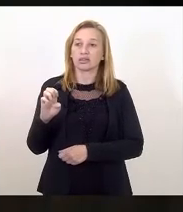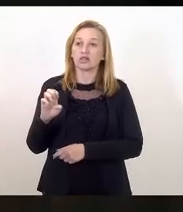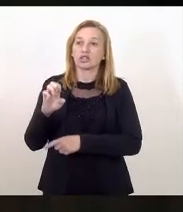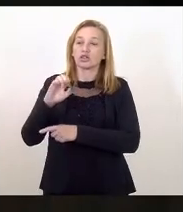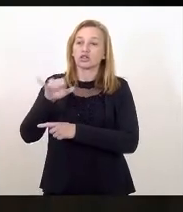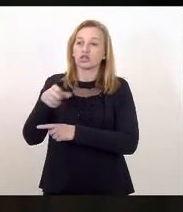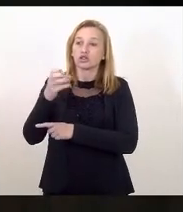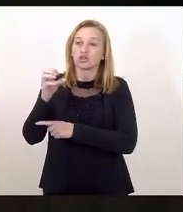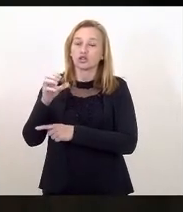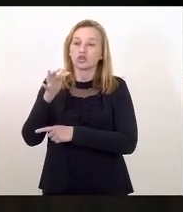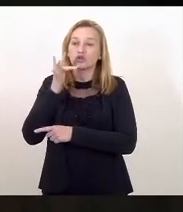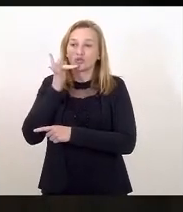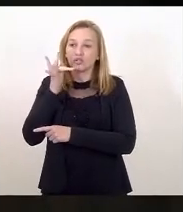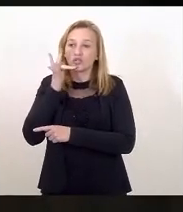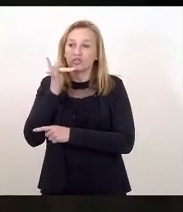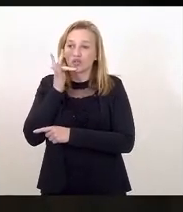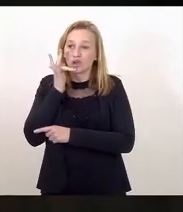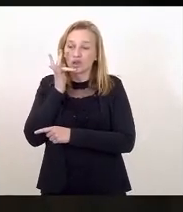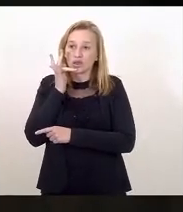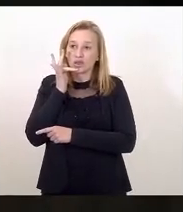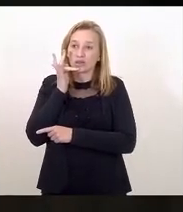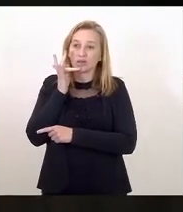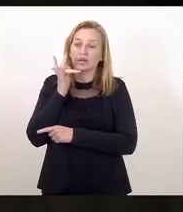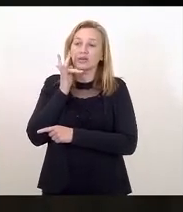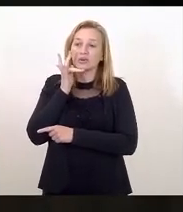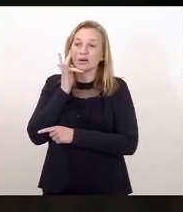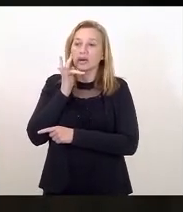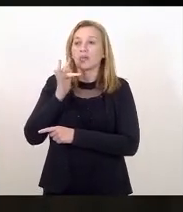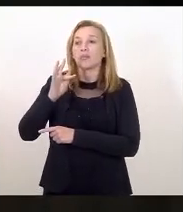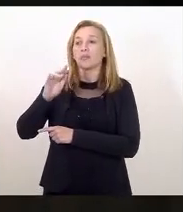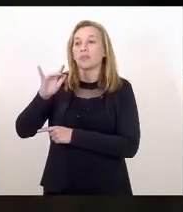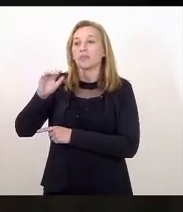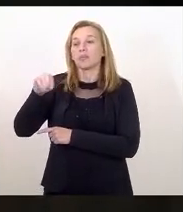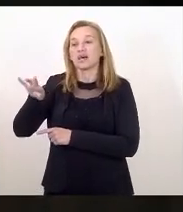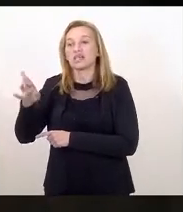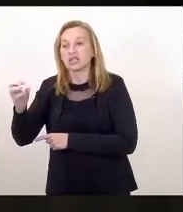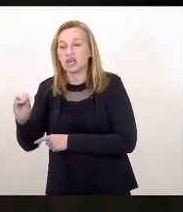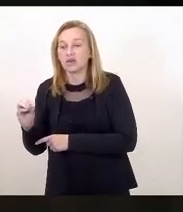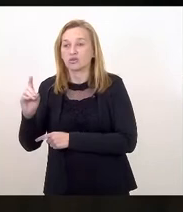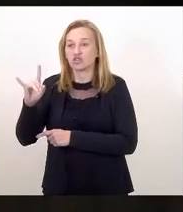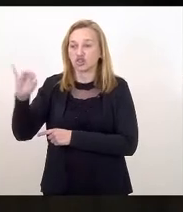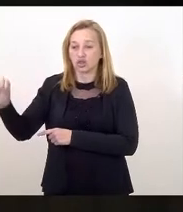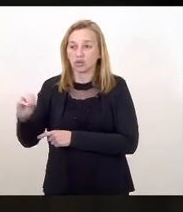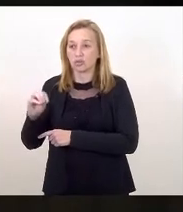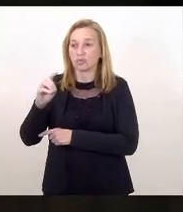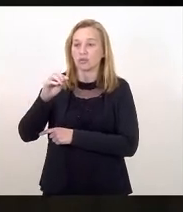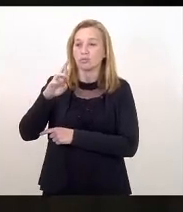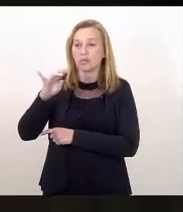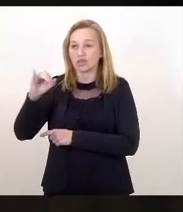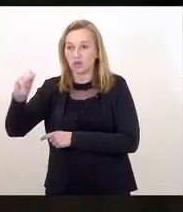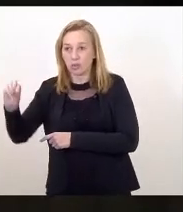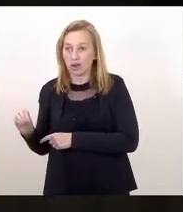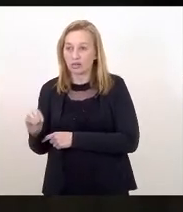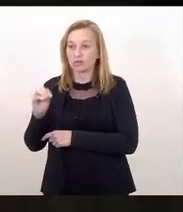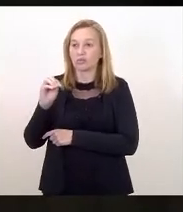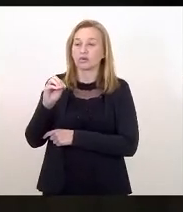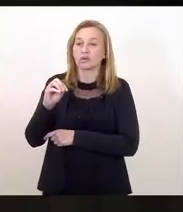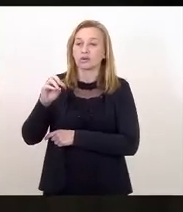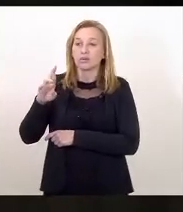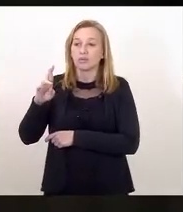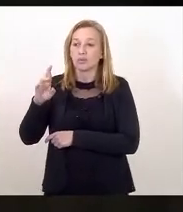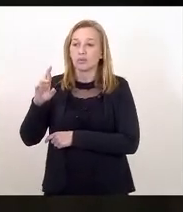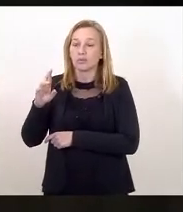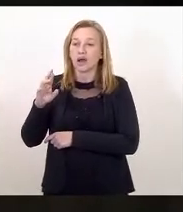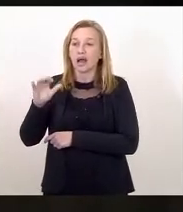Jorge Felipe. Marcelo Dino. Márcio Canella. Márcio Gualberto. Marcos